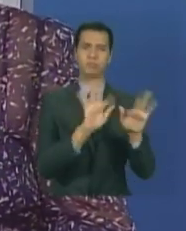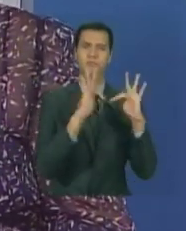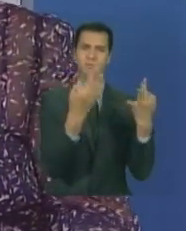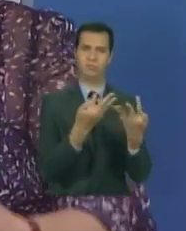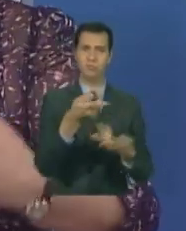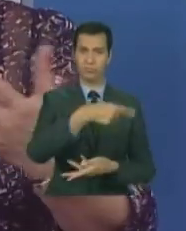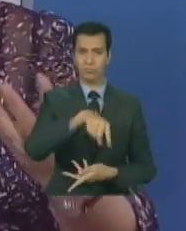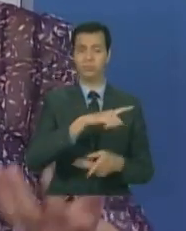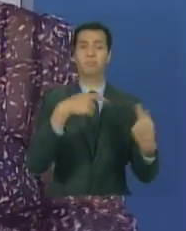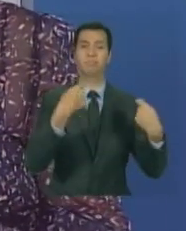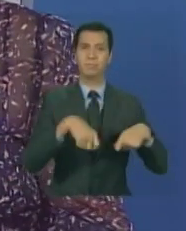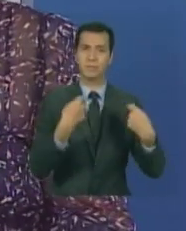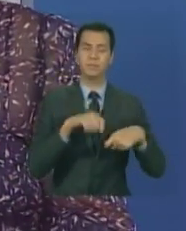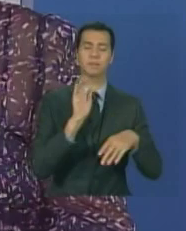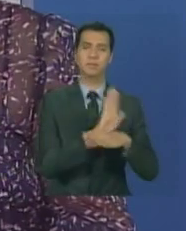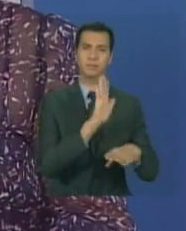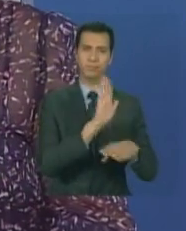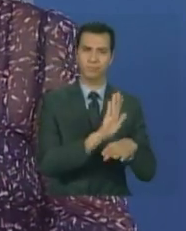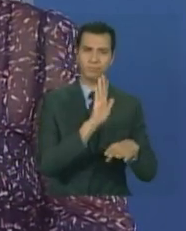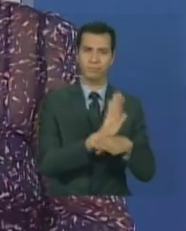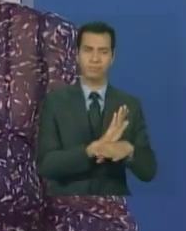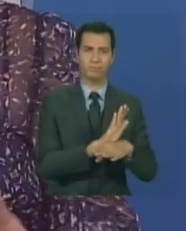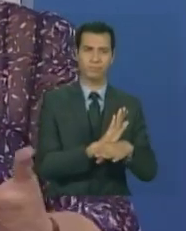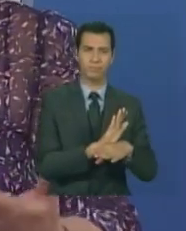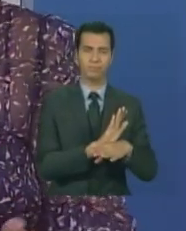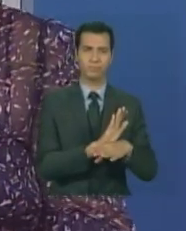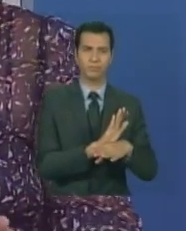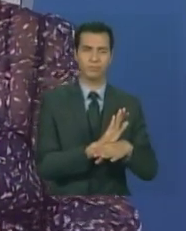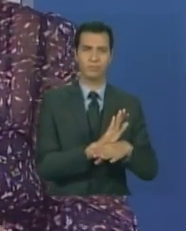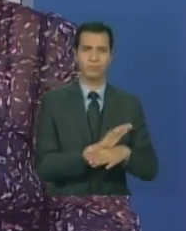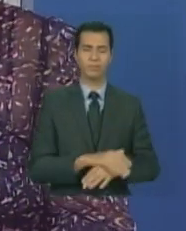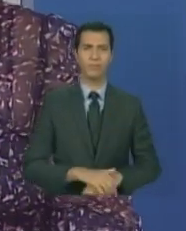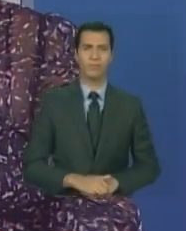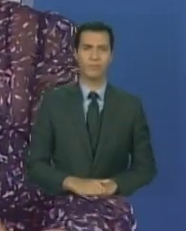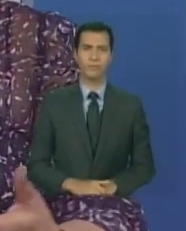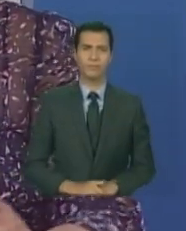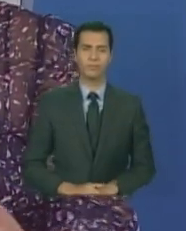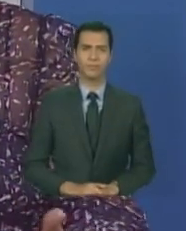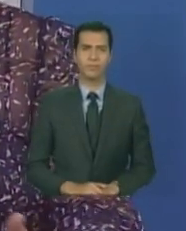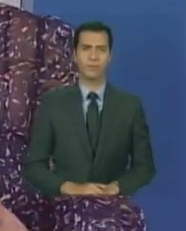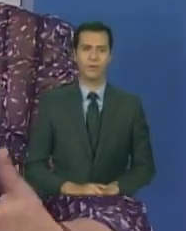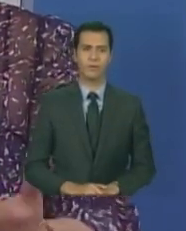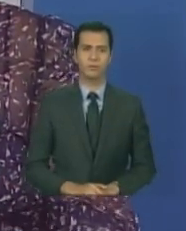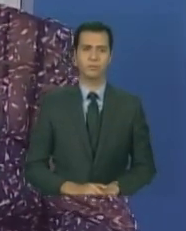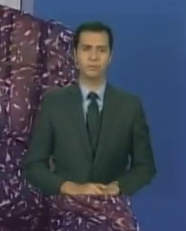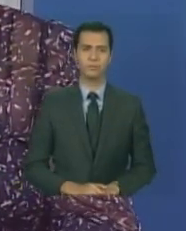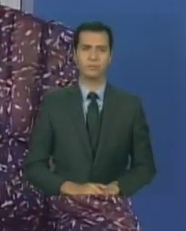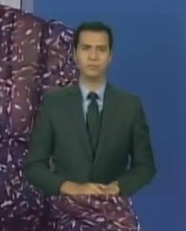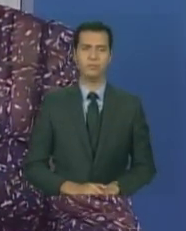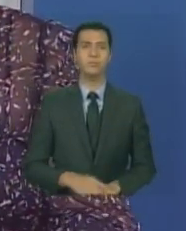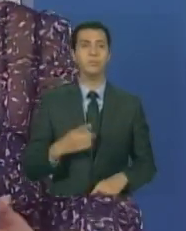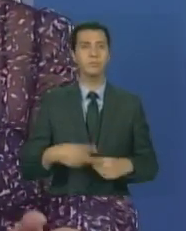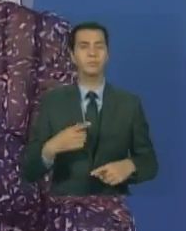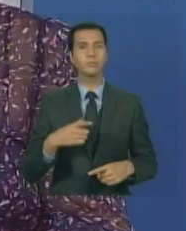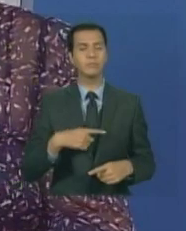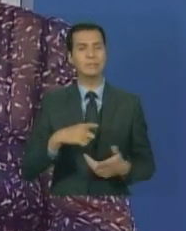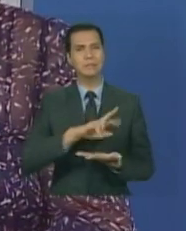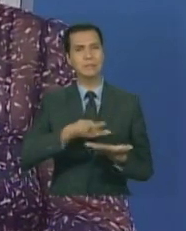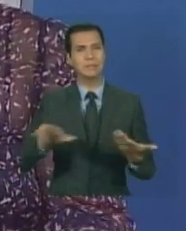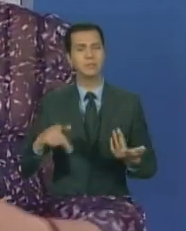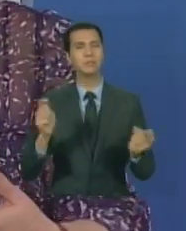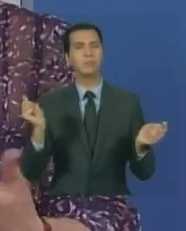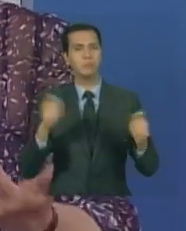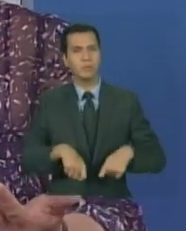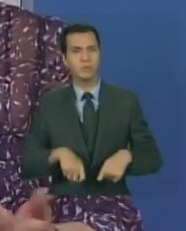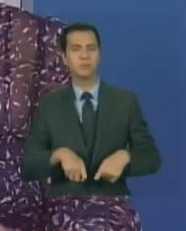né, dentro dessa grande teia, né, de possibilidades traçada, né,